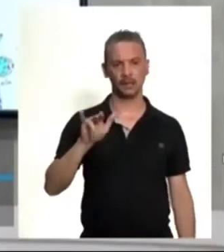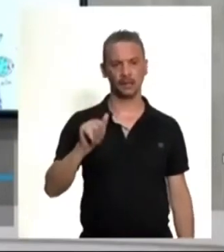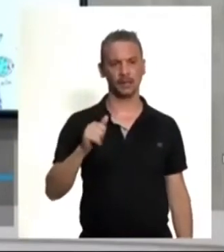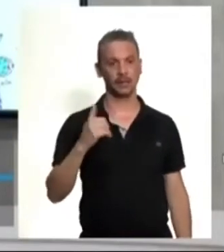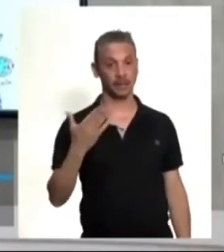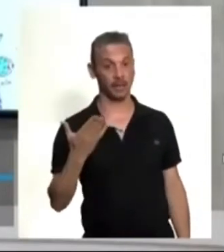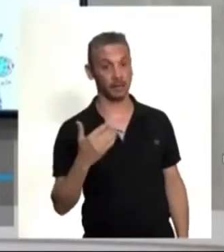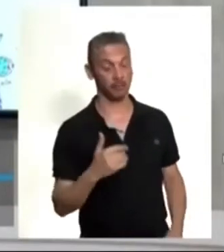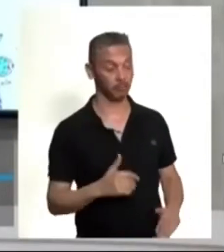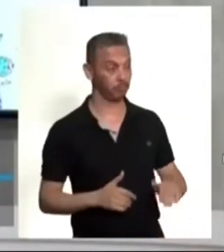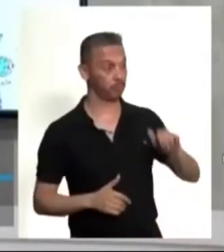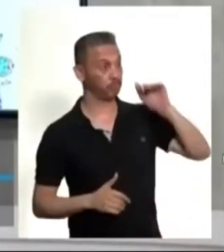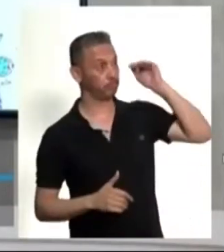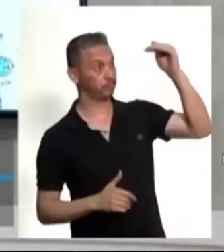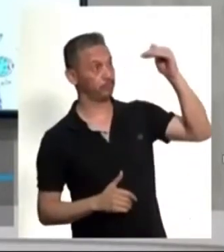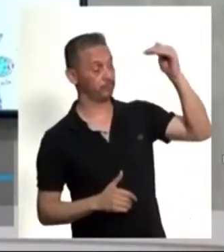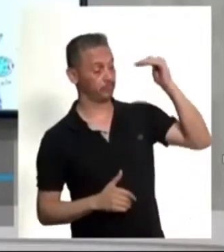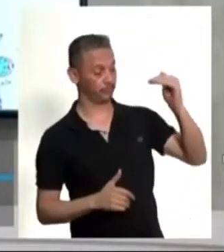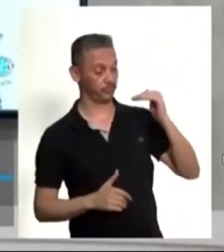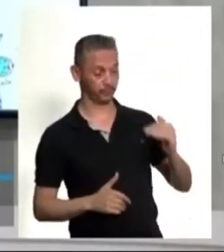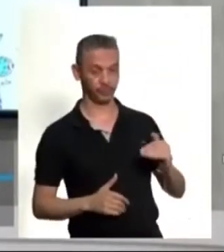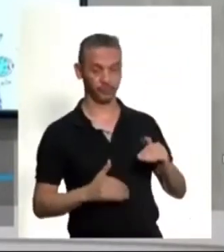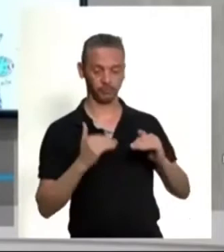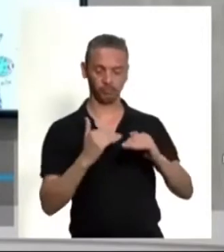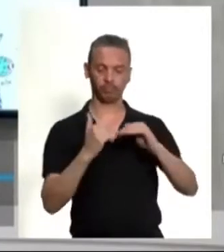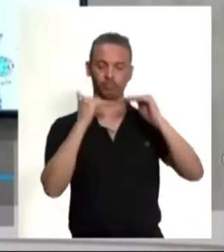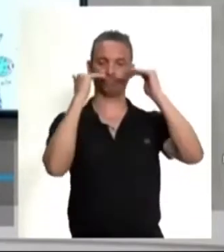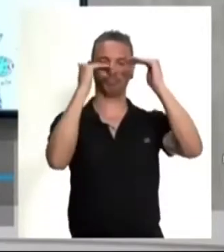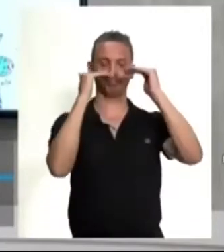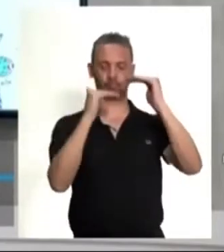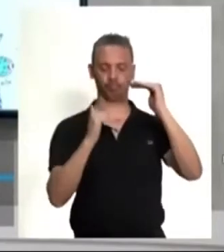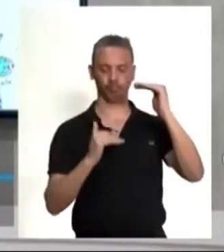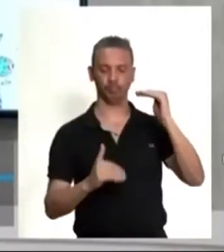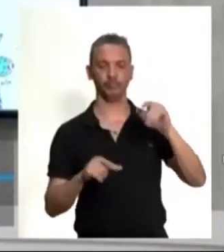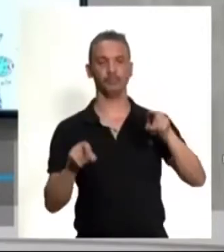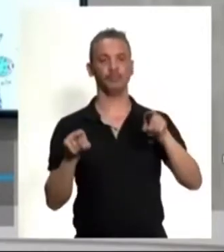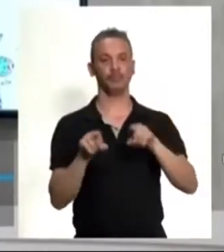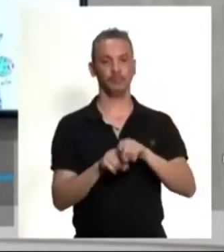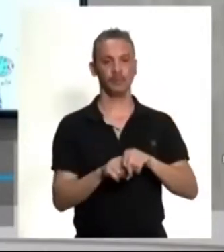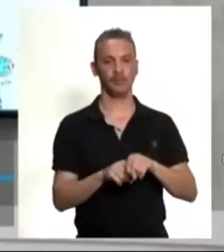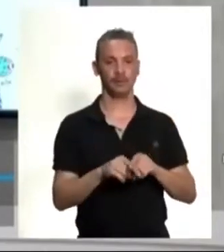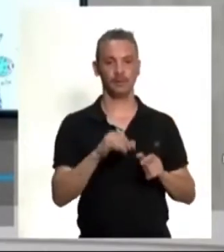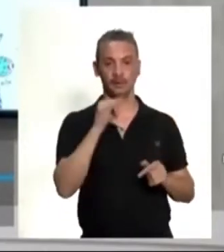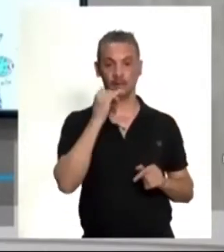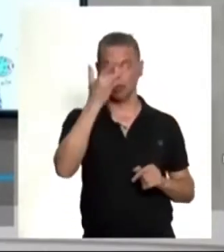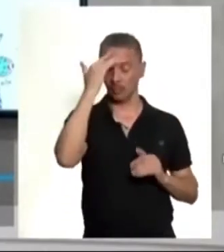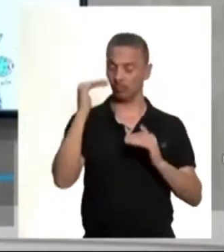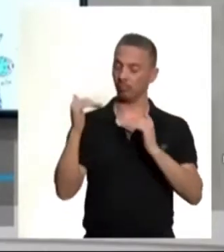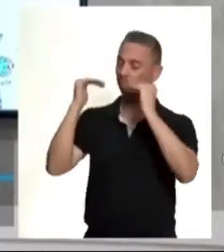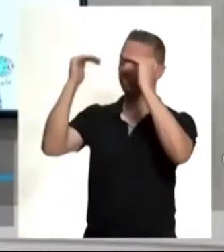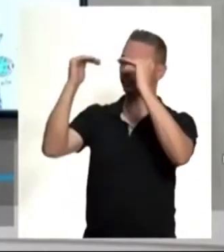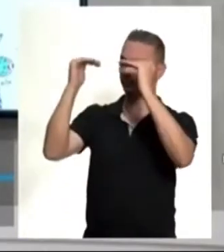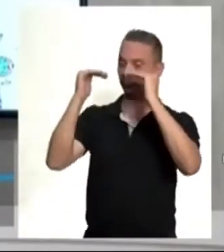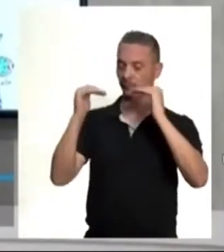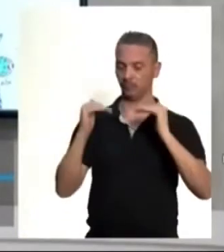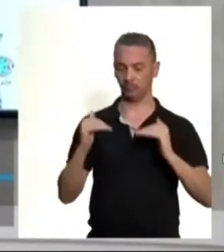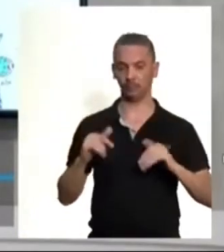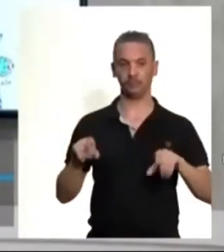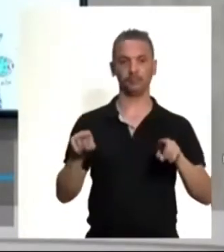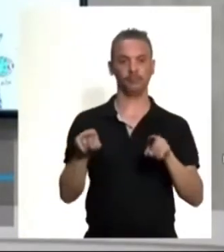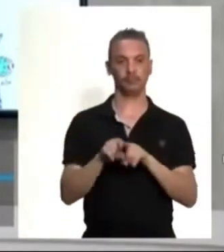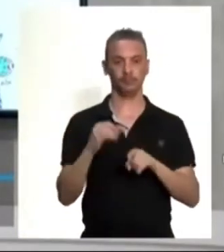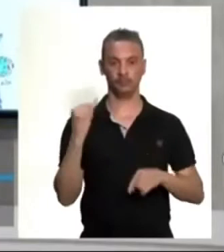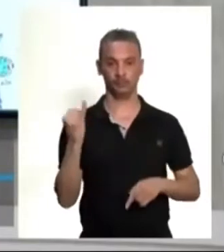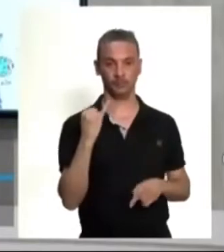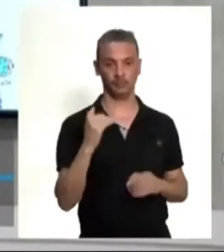hierarquia é o grau de relevância, o grau de influência. Olhando uma pirâmide, quem está um pouco mais no topo tem uma